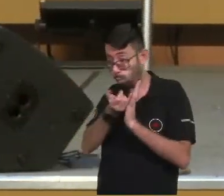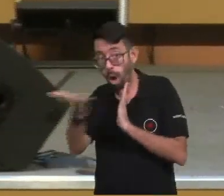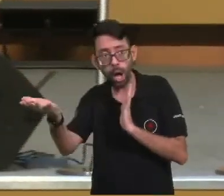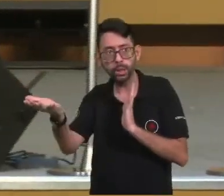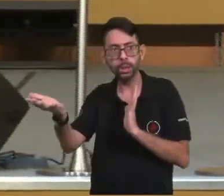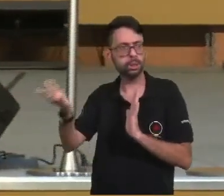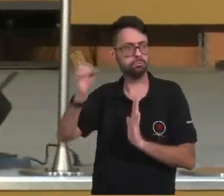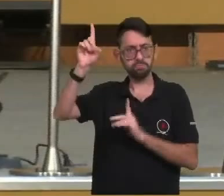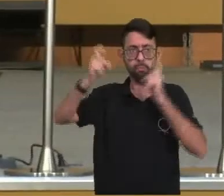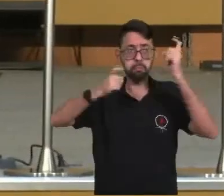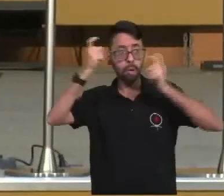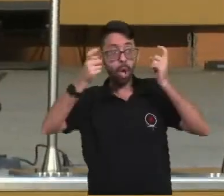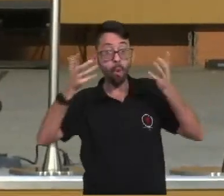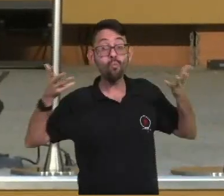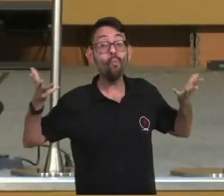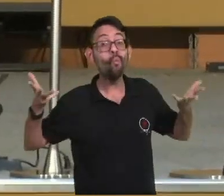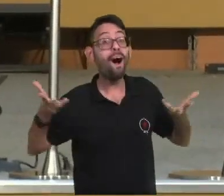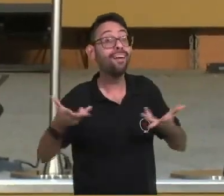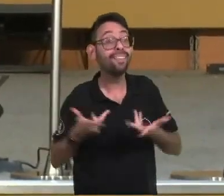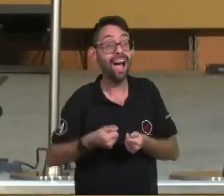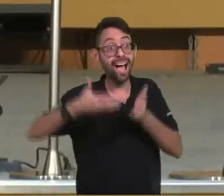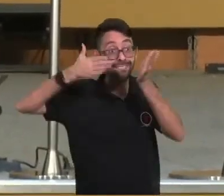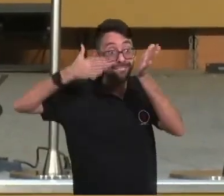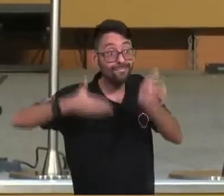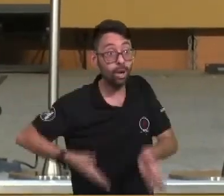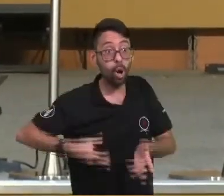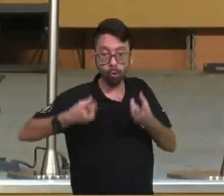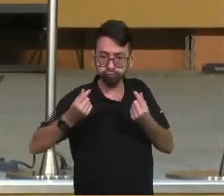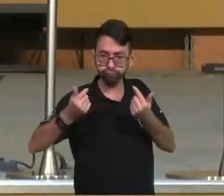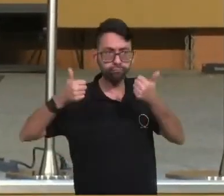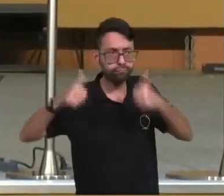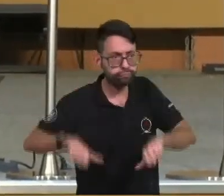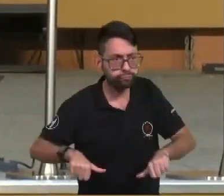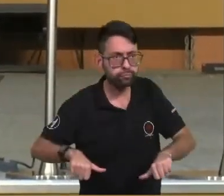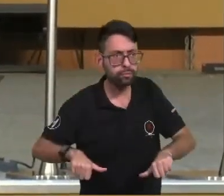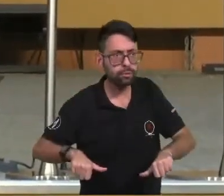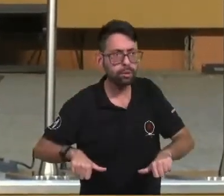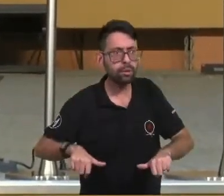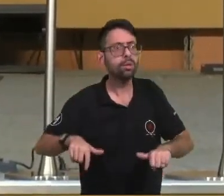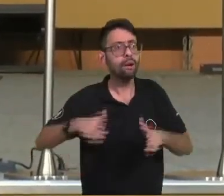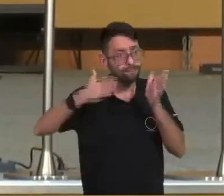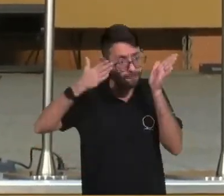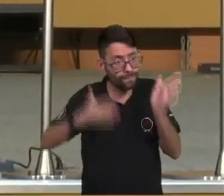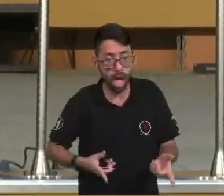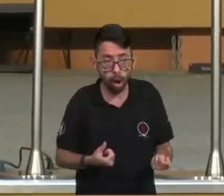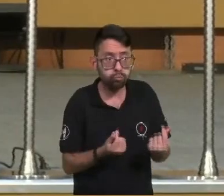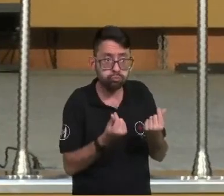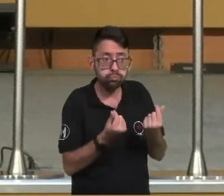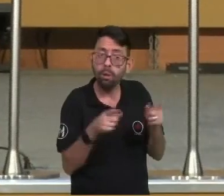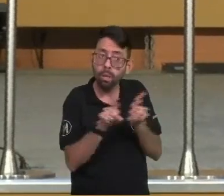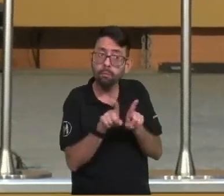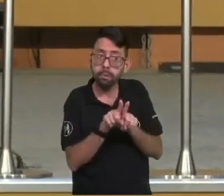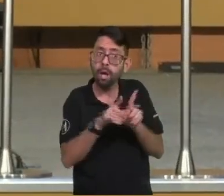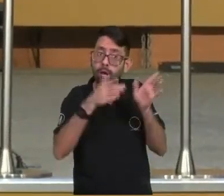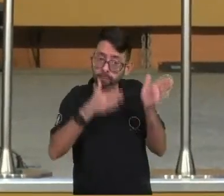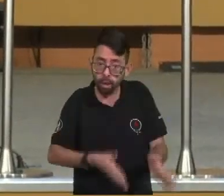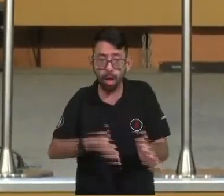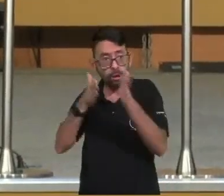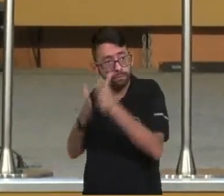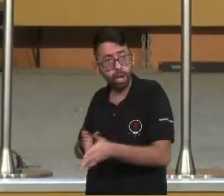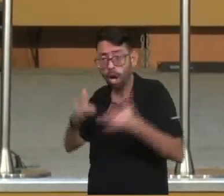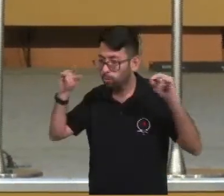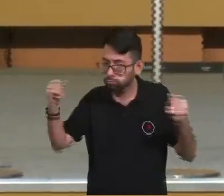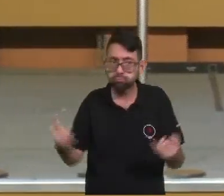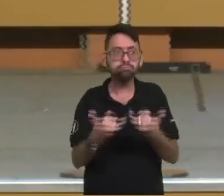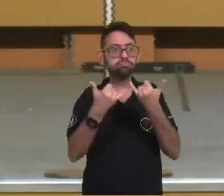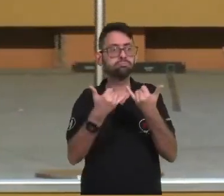Sabe a história do fiel no pouco, fiel no muito? Por quê? Porque não é pouco nem muito, é fiel. O fiel, ele é fiel se a